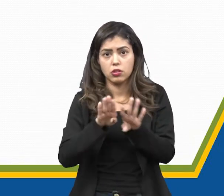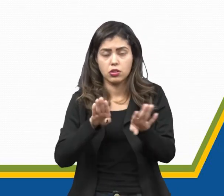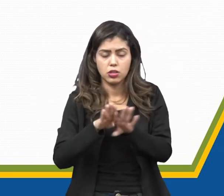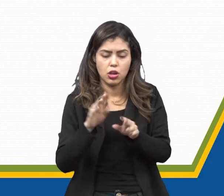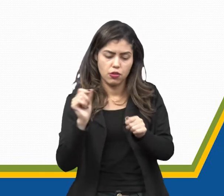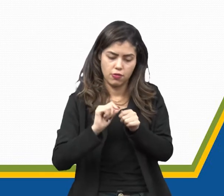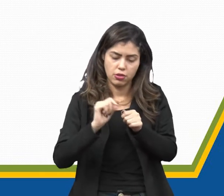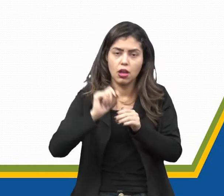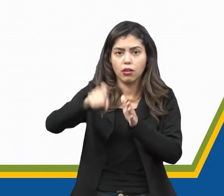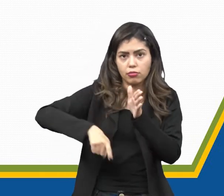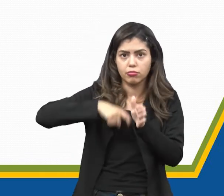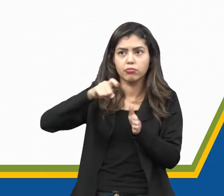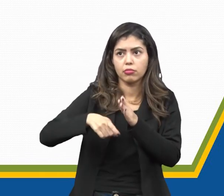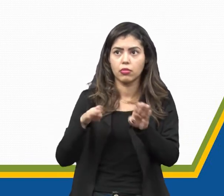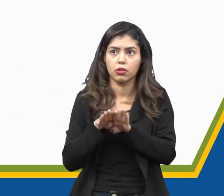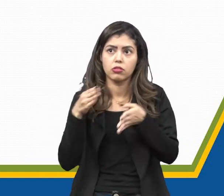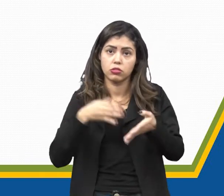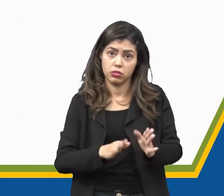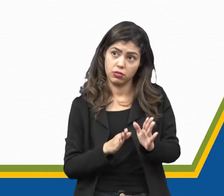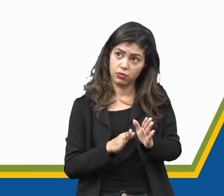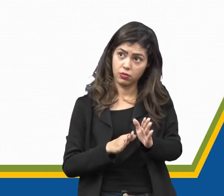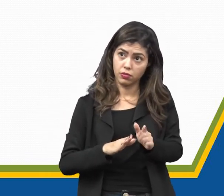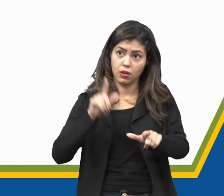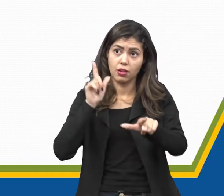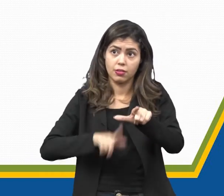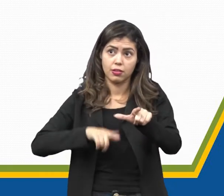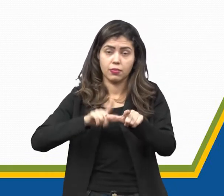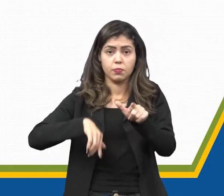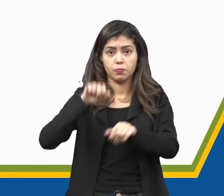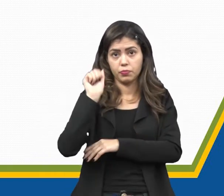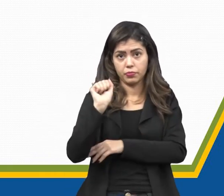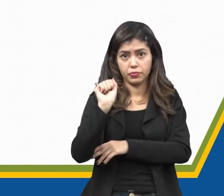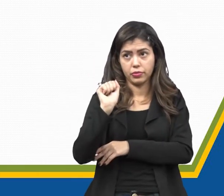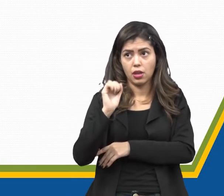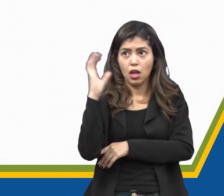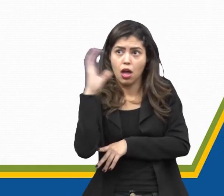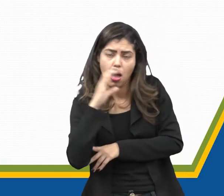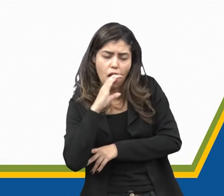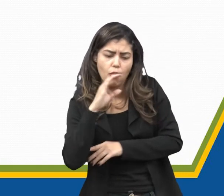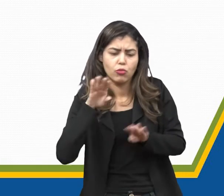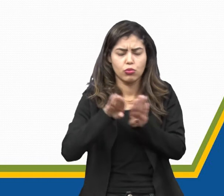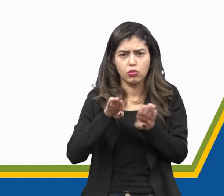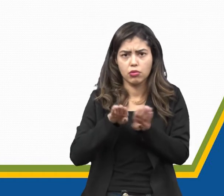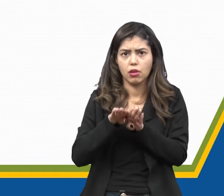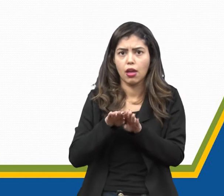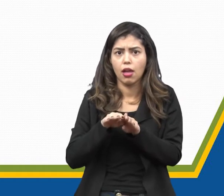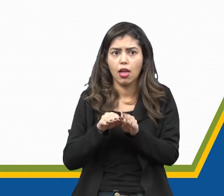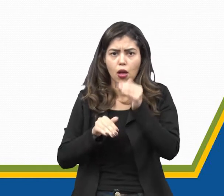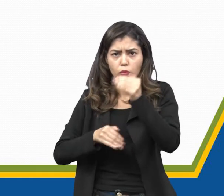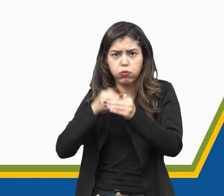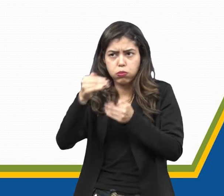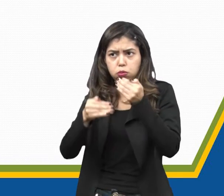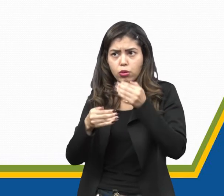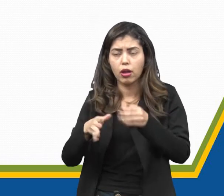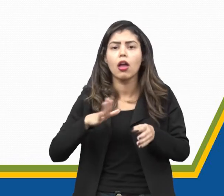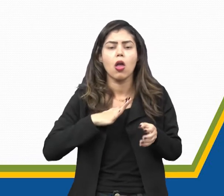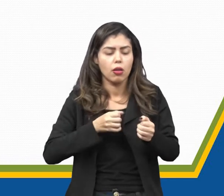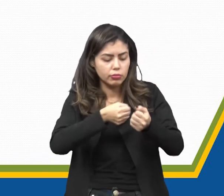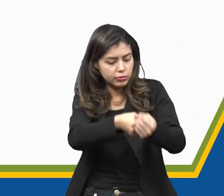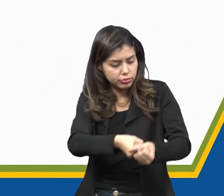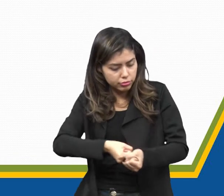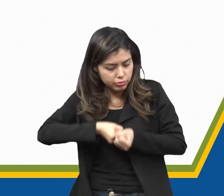produção agrícola, a gente chega aqui com a aceleração do processo de êxodo rural. Eu estou no campo lá com a minha enxada, com o